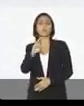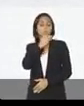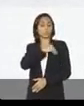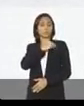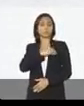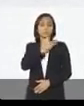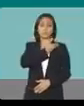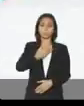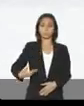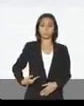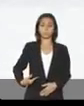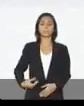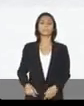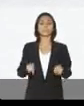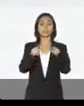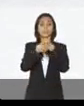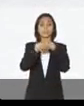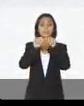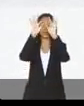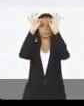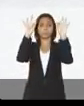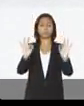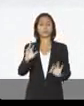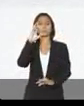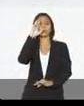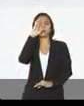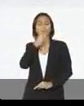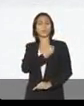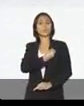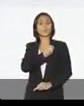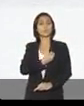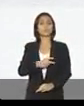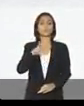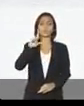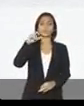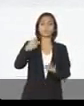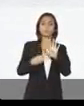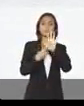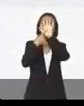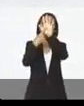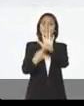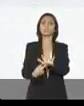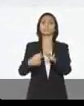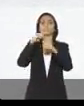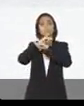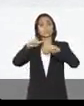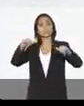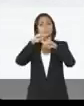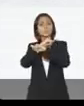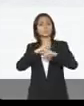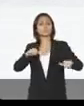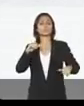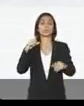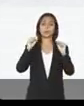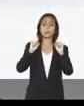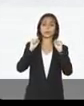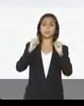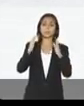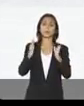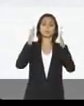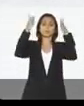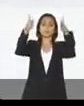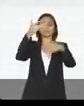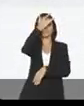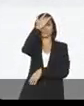do dinheiro público. E com o programa Olho Vivo, Eduardo vai implantar o Disque Denúncia de Corrupção, uma linha direta